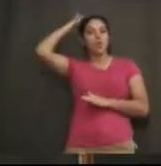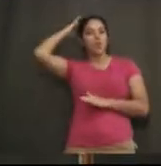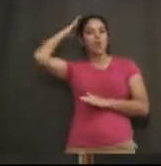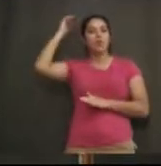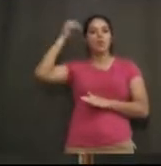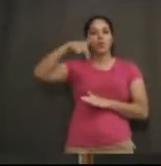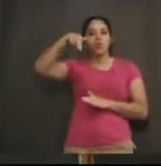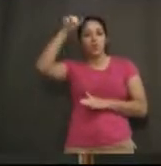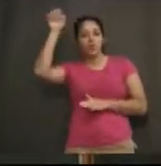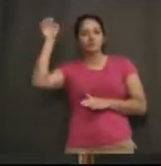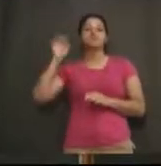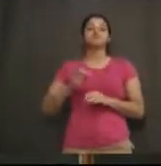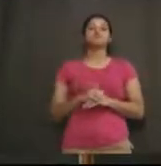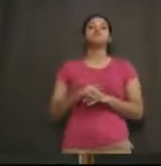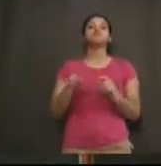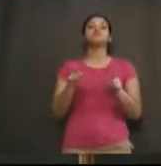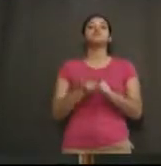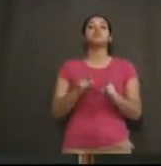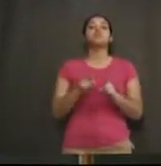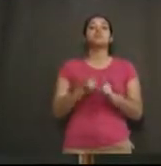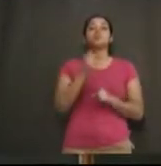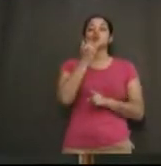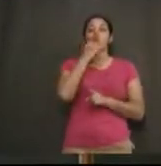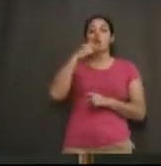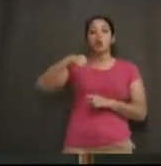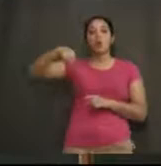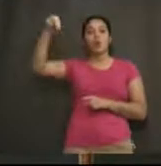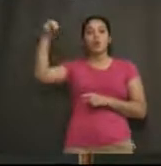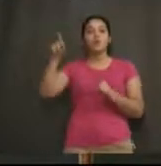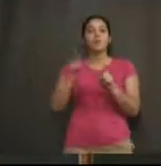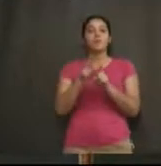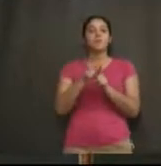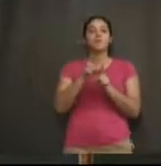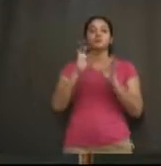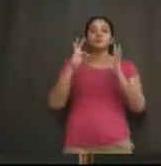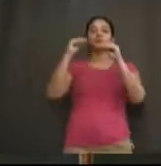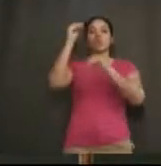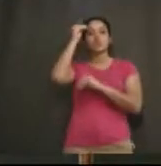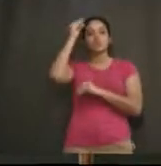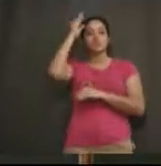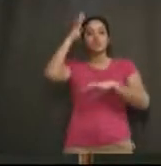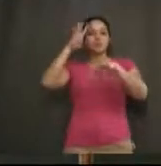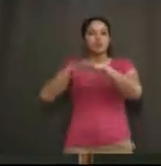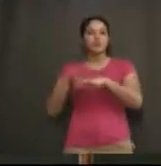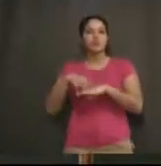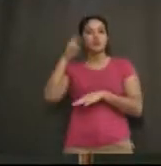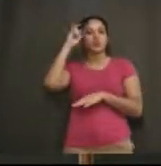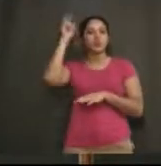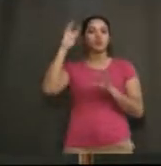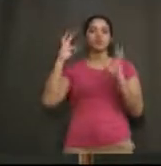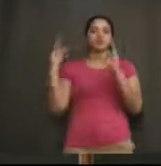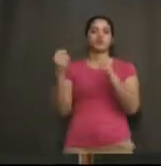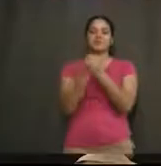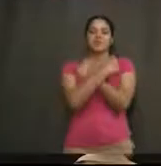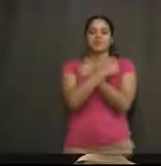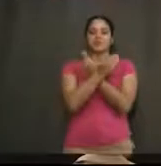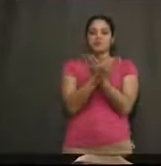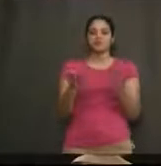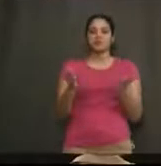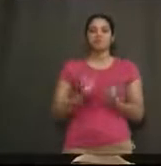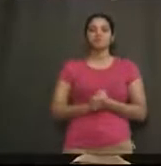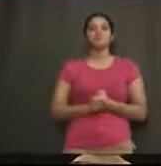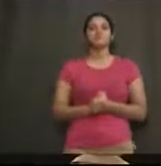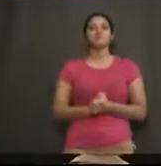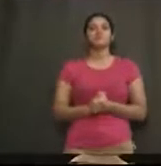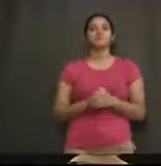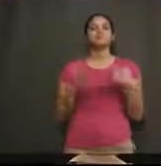que saiam daqui felizes com conhecimento matemático e com novas culturas. Um abraço a todos.